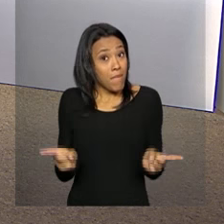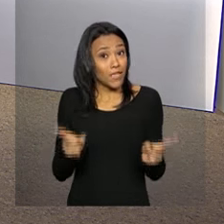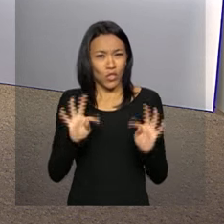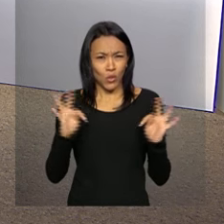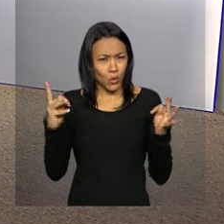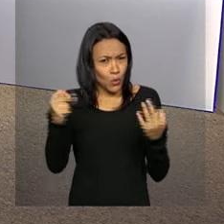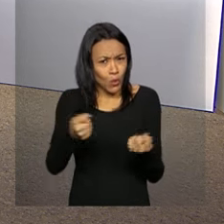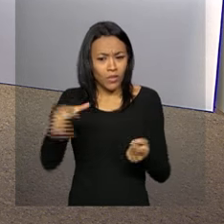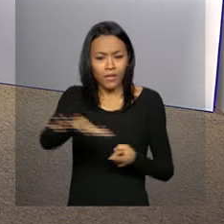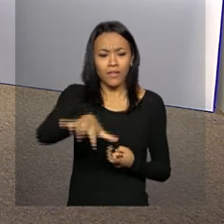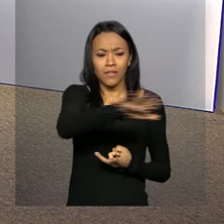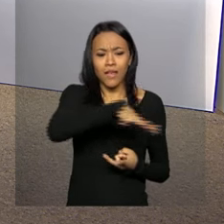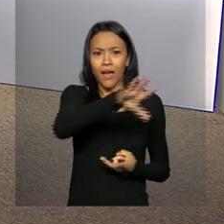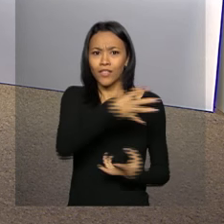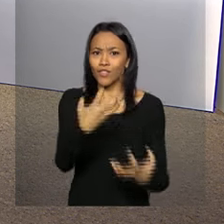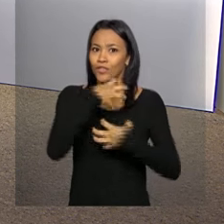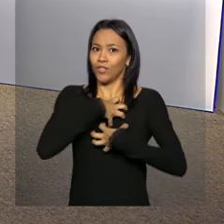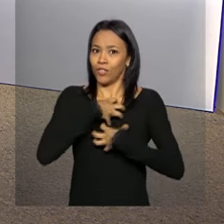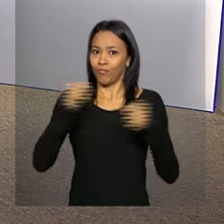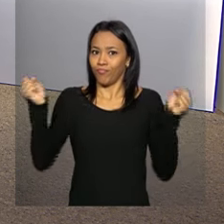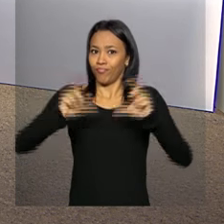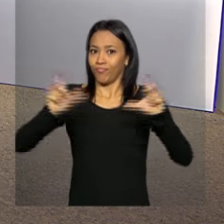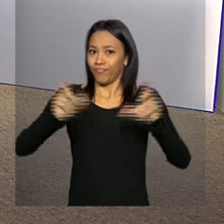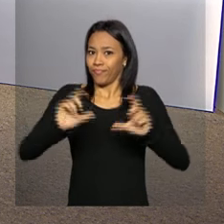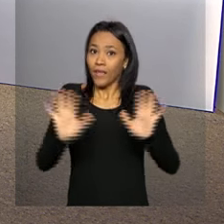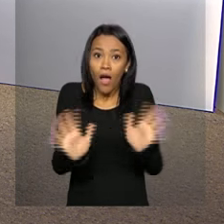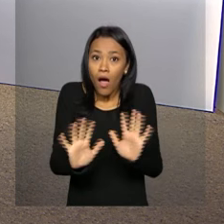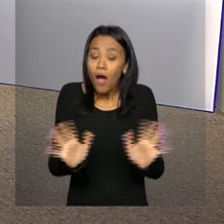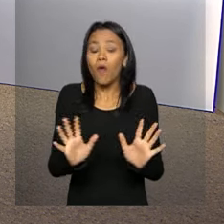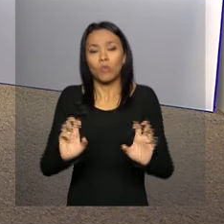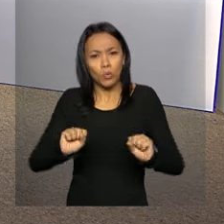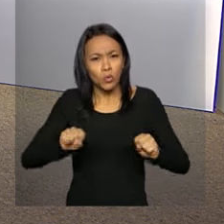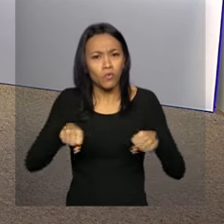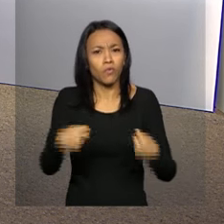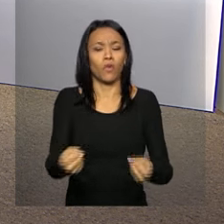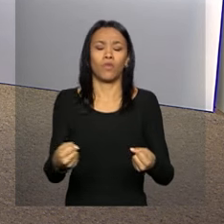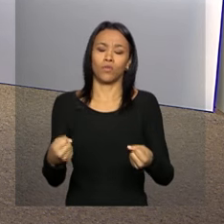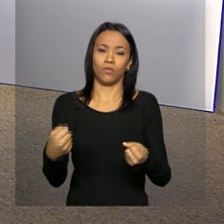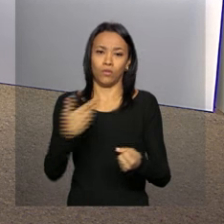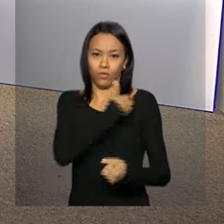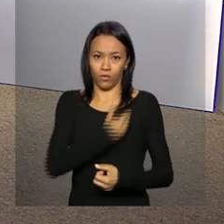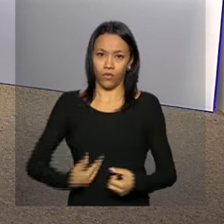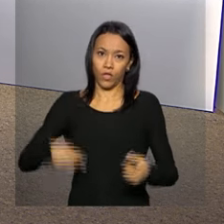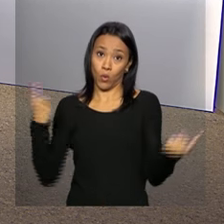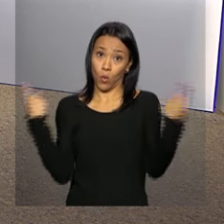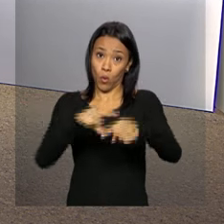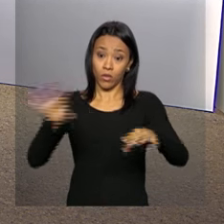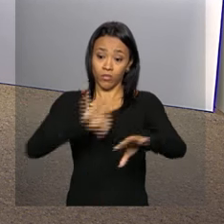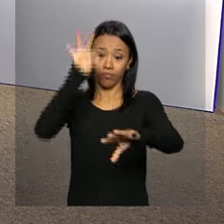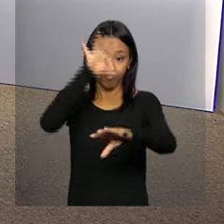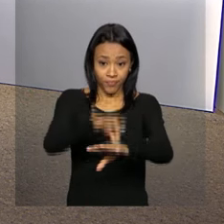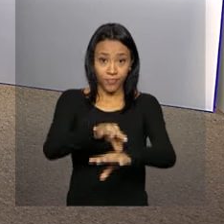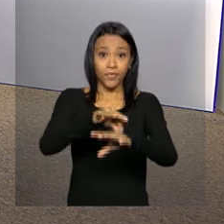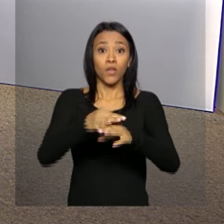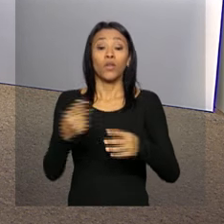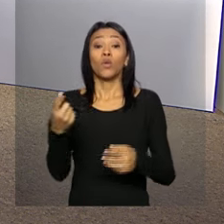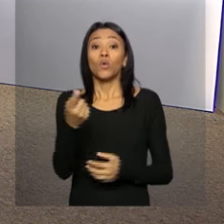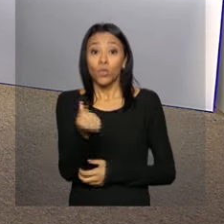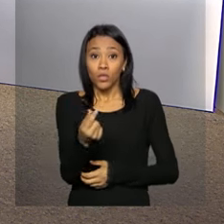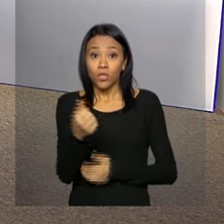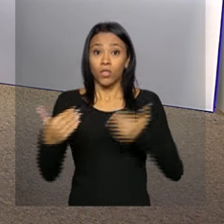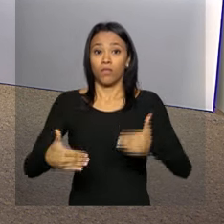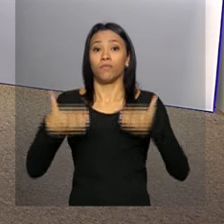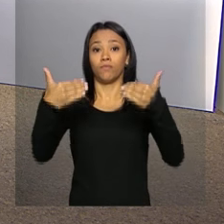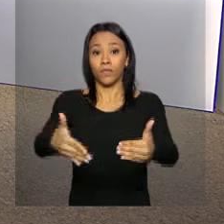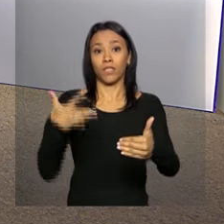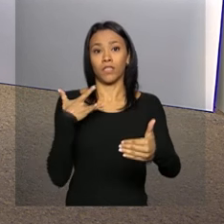áreas foram afetadas. Para não comprometer os esforços do governo no combate ao mosquito Aedes aegypti, os recursos do Ministério da Saúde